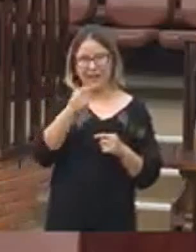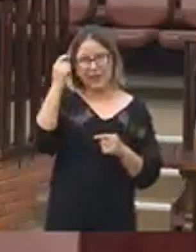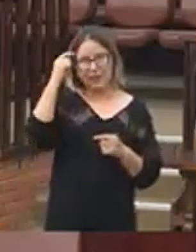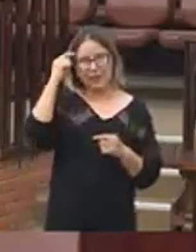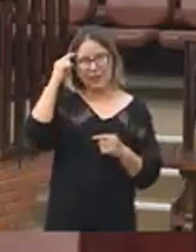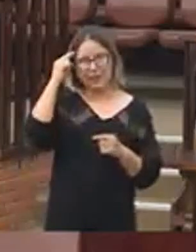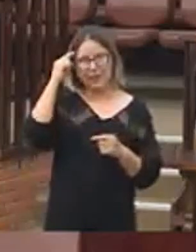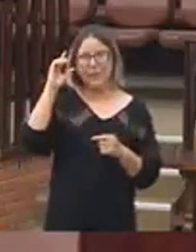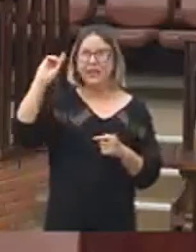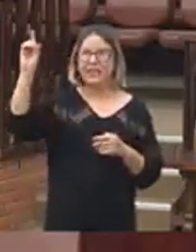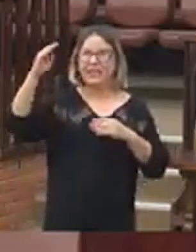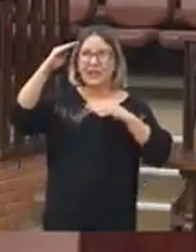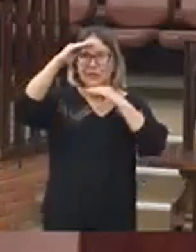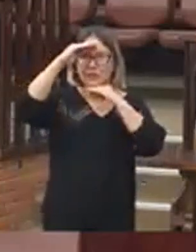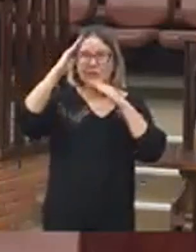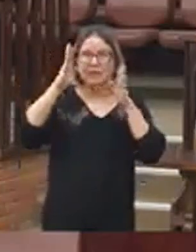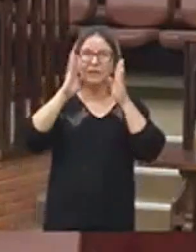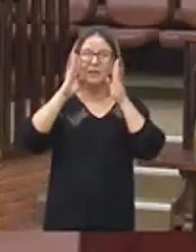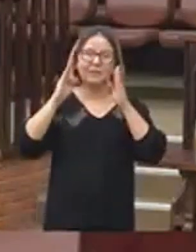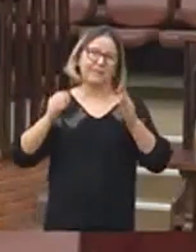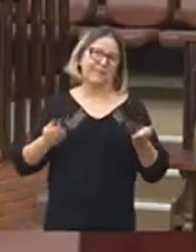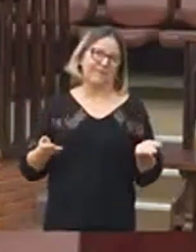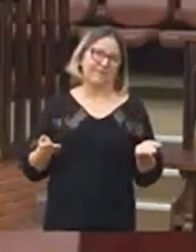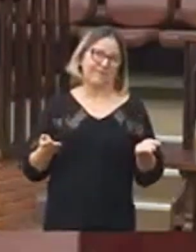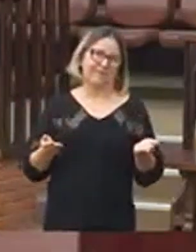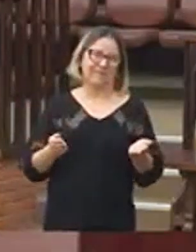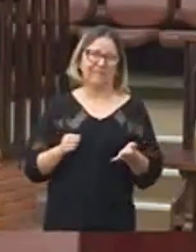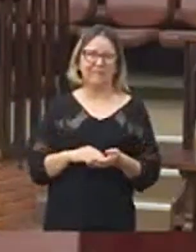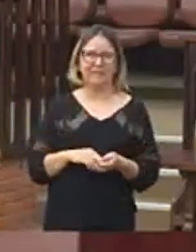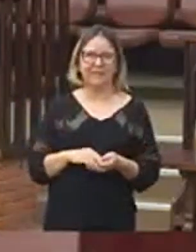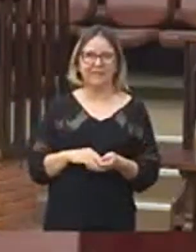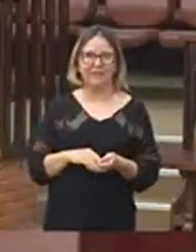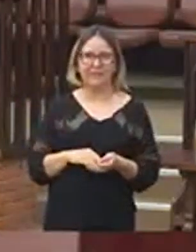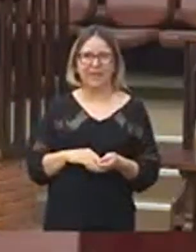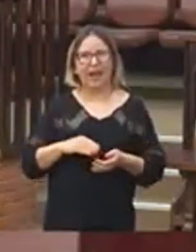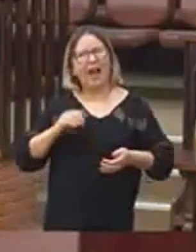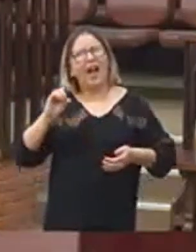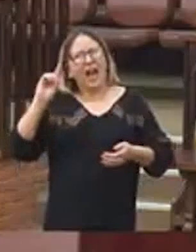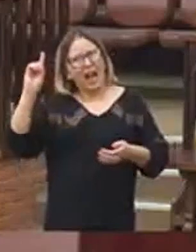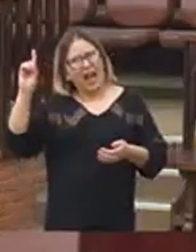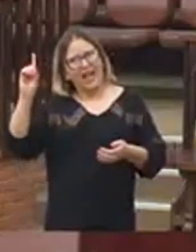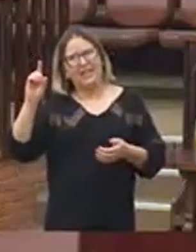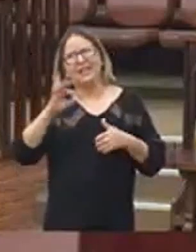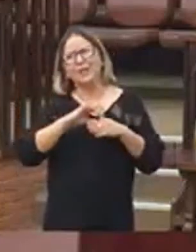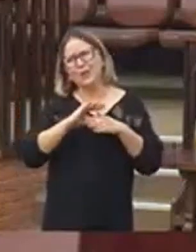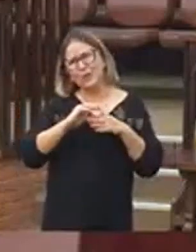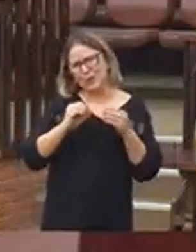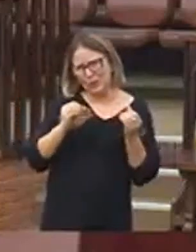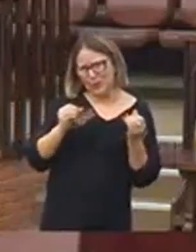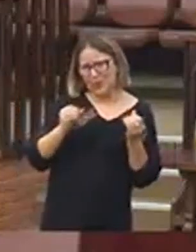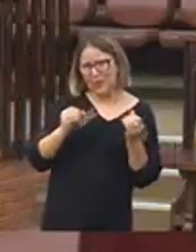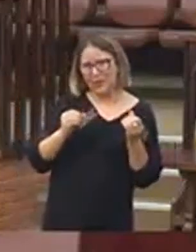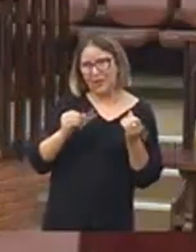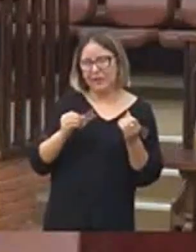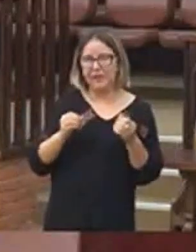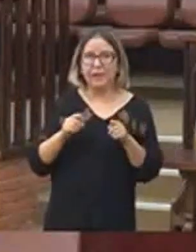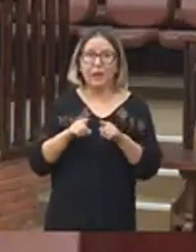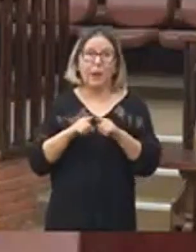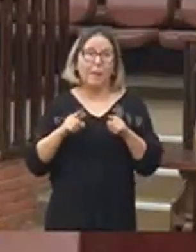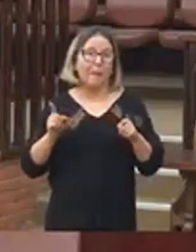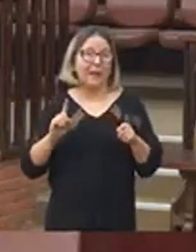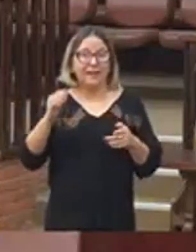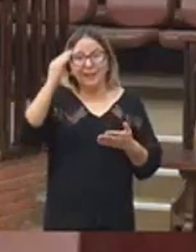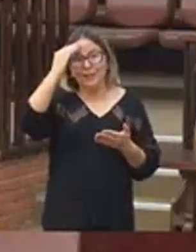nossa cabeça. Curar pode. Ainda que Jesus tivesse ressuscitado uma menina